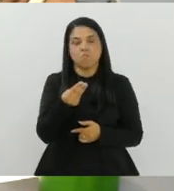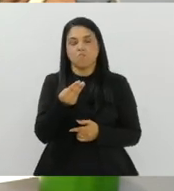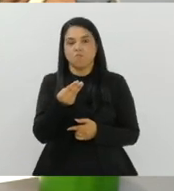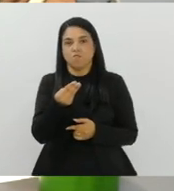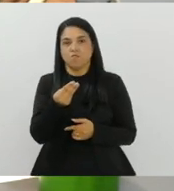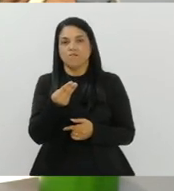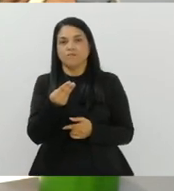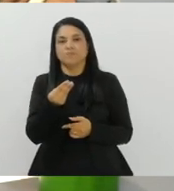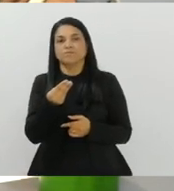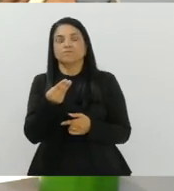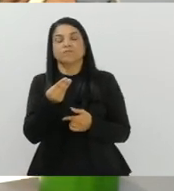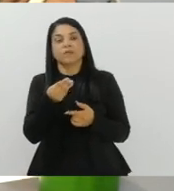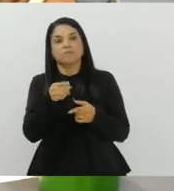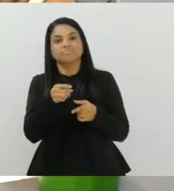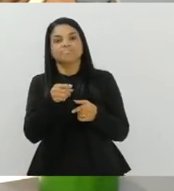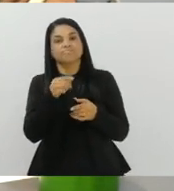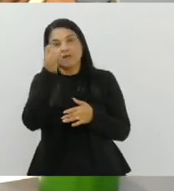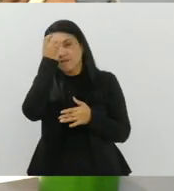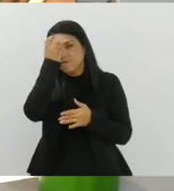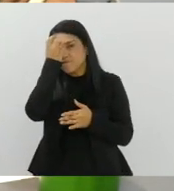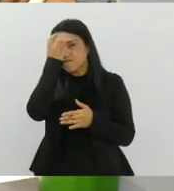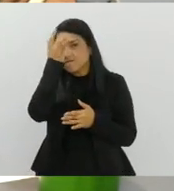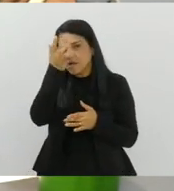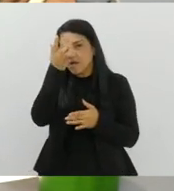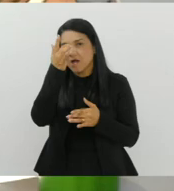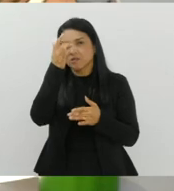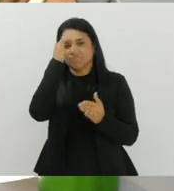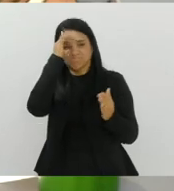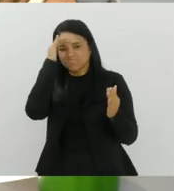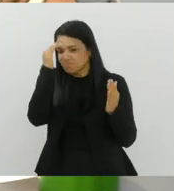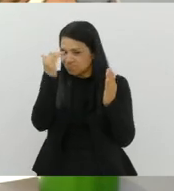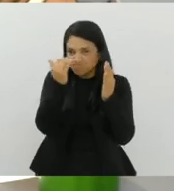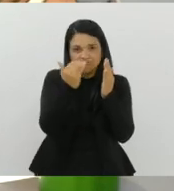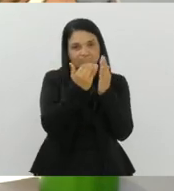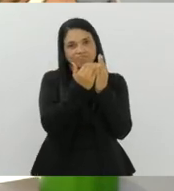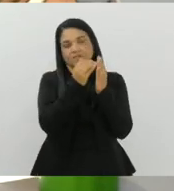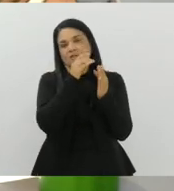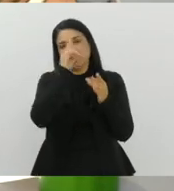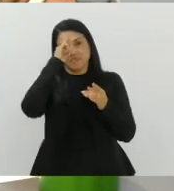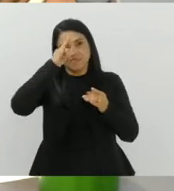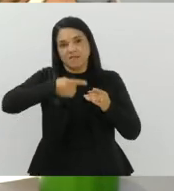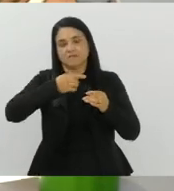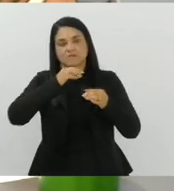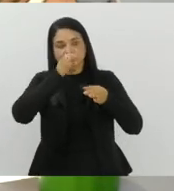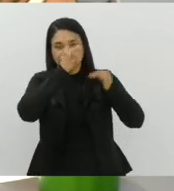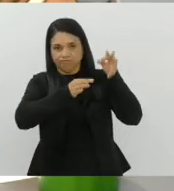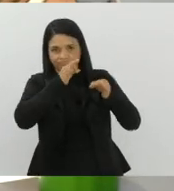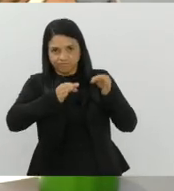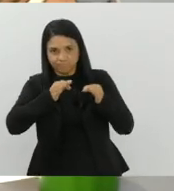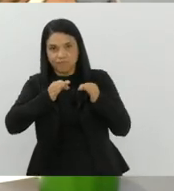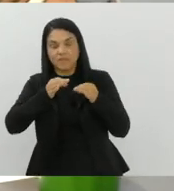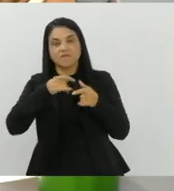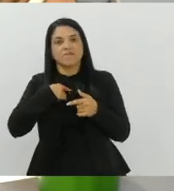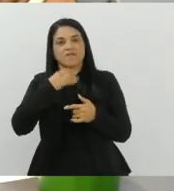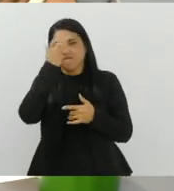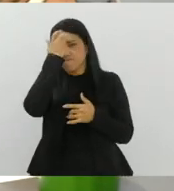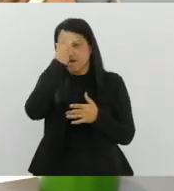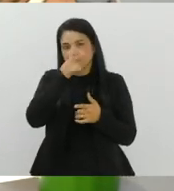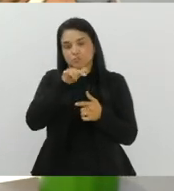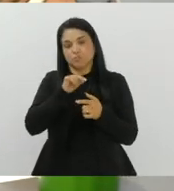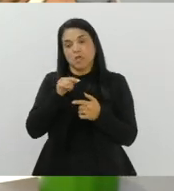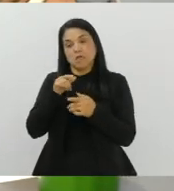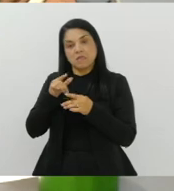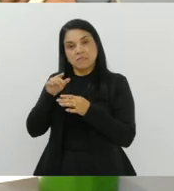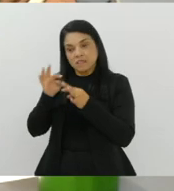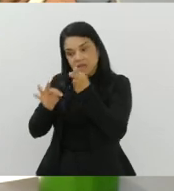reversão após ao tribunal. Então, fica muito mais fácil descumprir uma decisão judicial a pagar um tratamento. E aí eu quero falar um pouquinho,